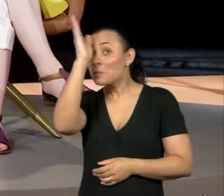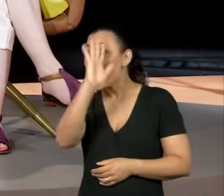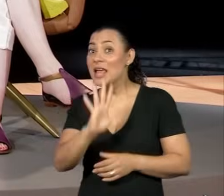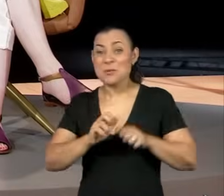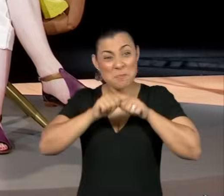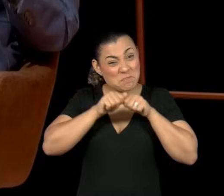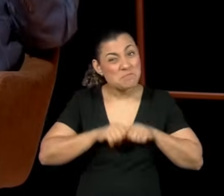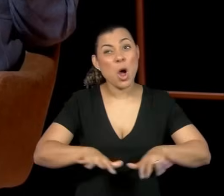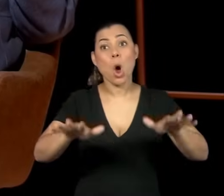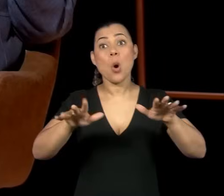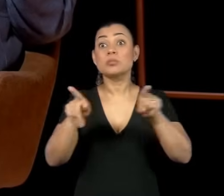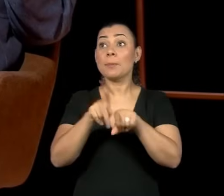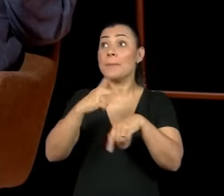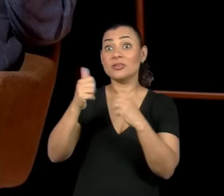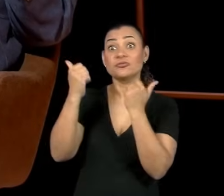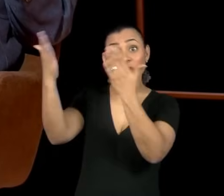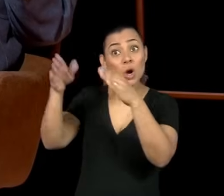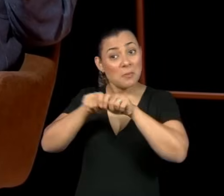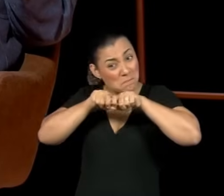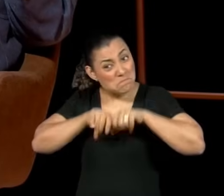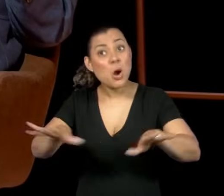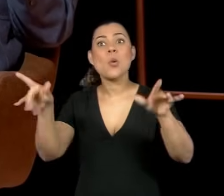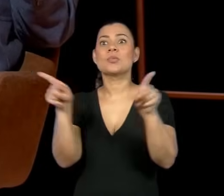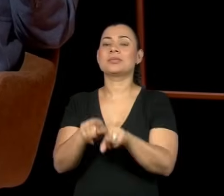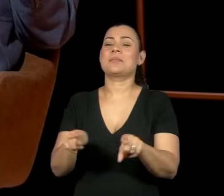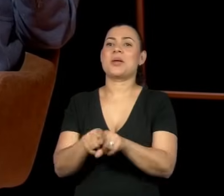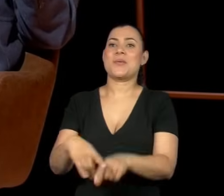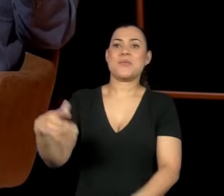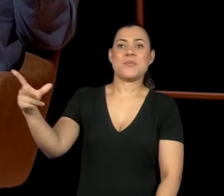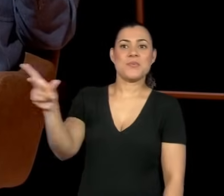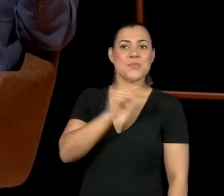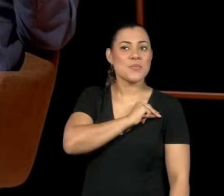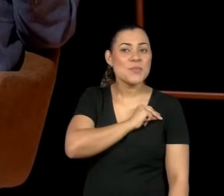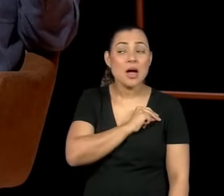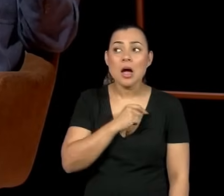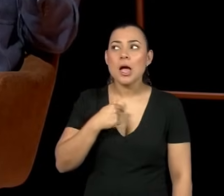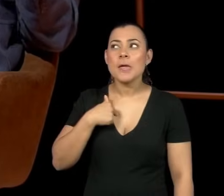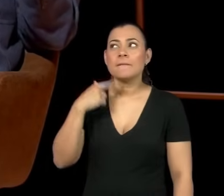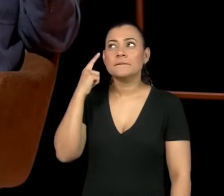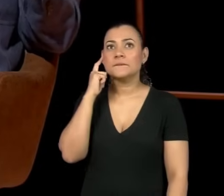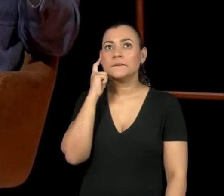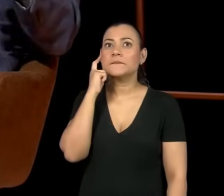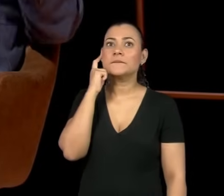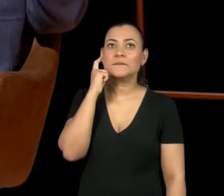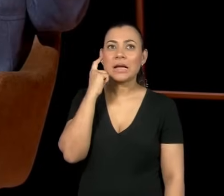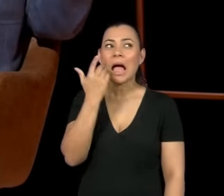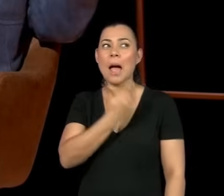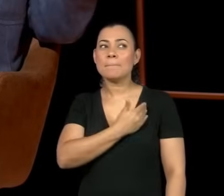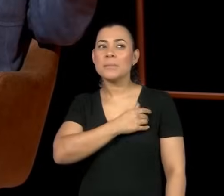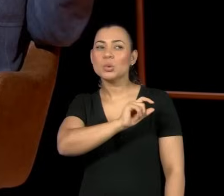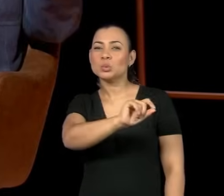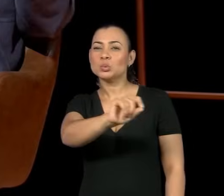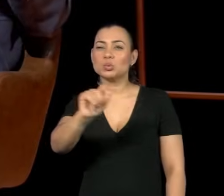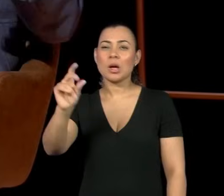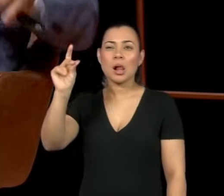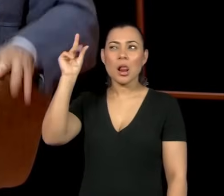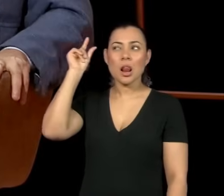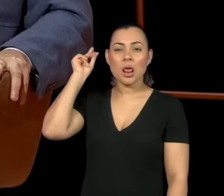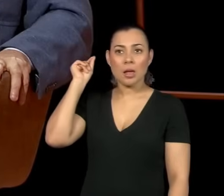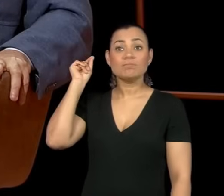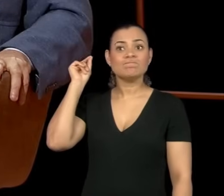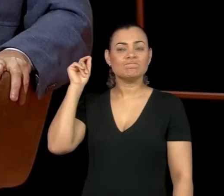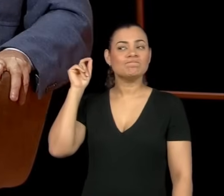no exterior. Aí eu falei, vou me socorrer dos meus amigos dos velhos tempos, que